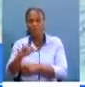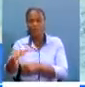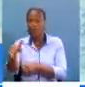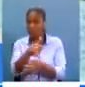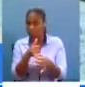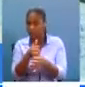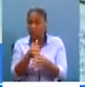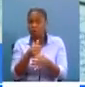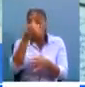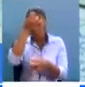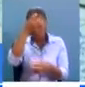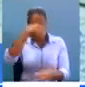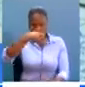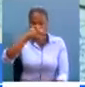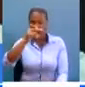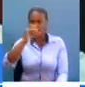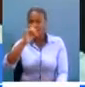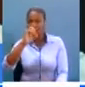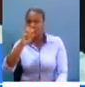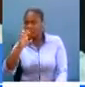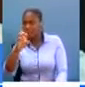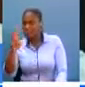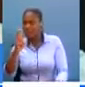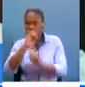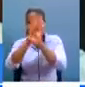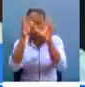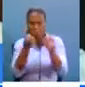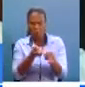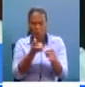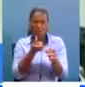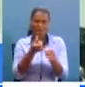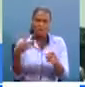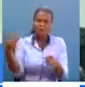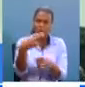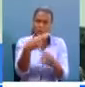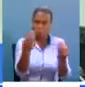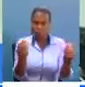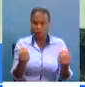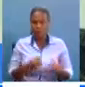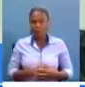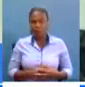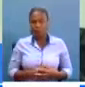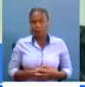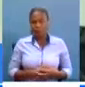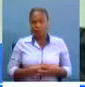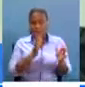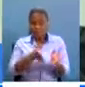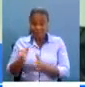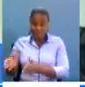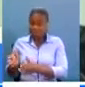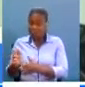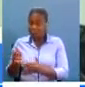no entender do PAICV, tem sido pouco transparente e objeto de várias reclamações. Foi um processo que teve um